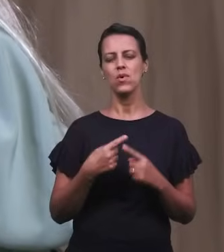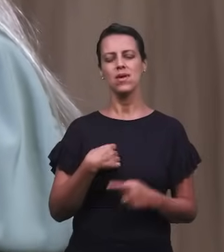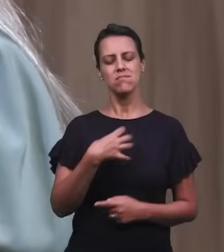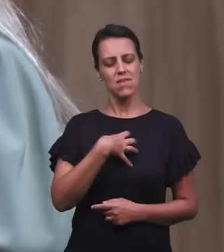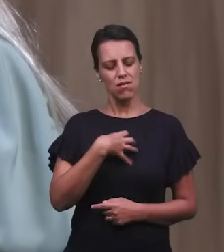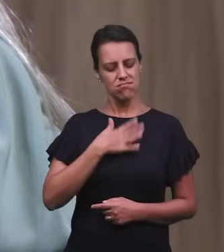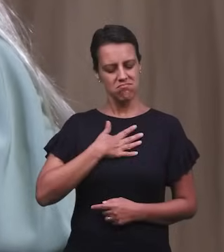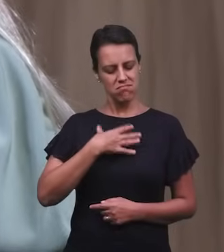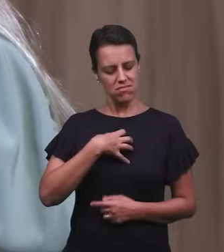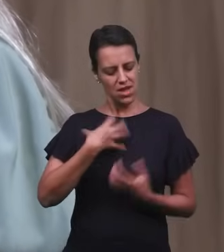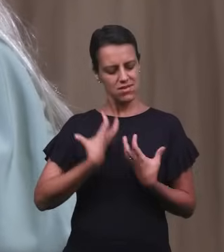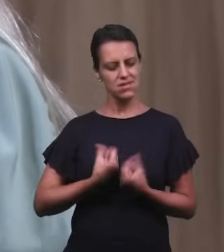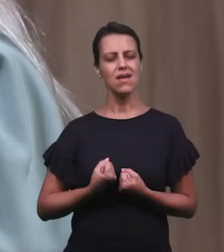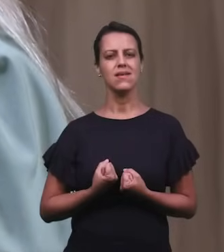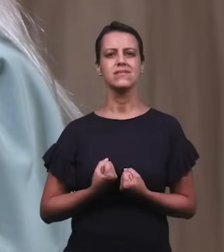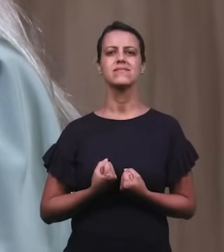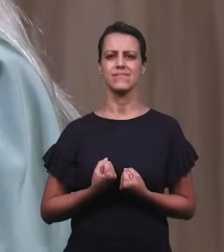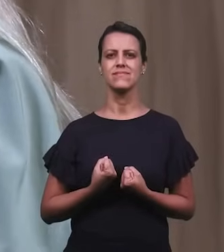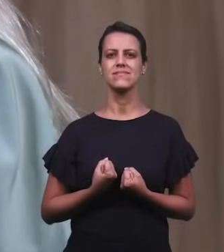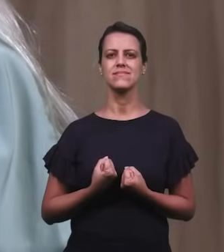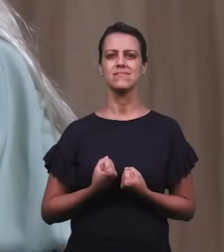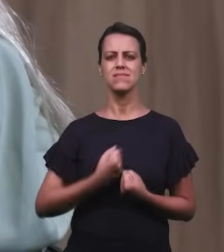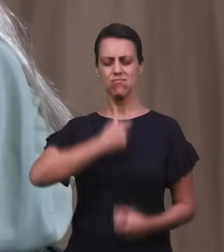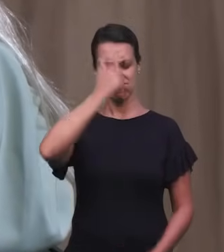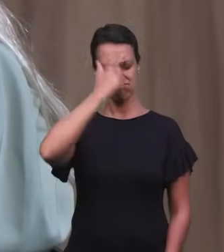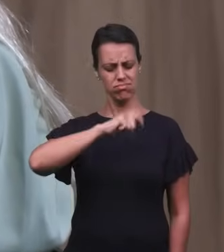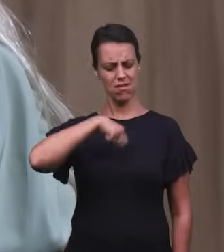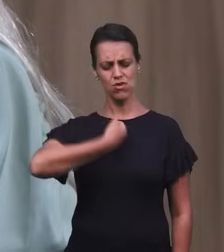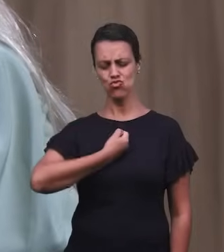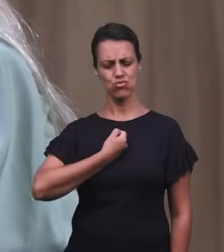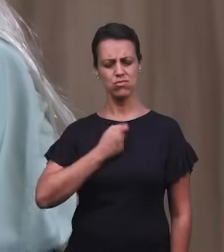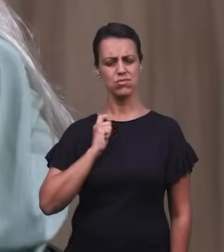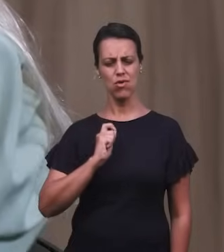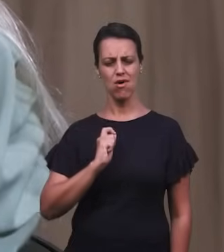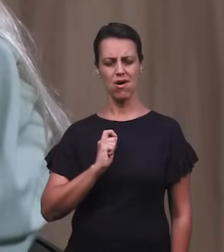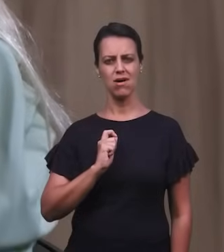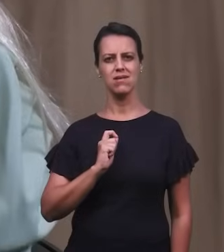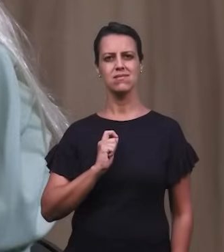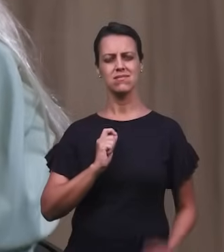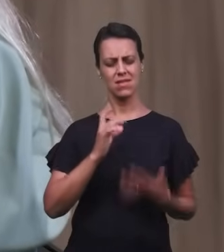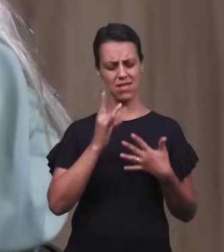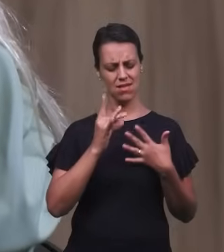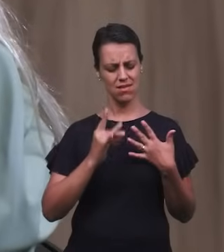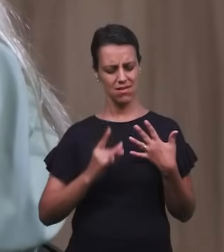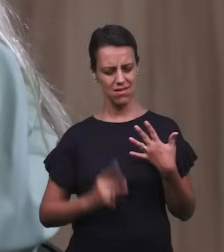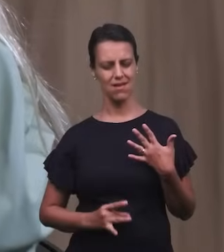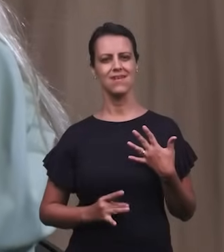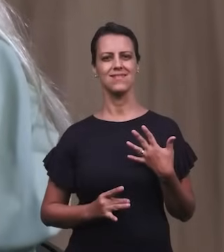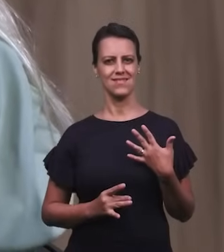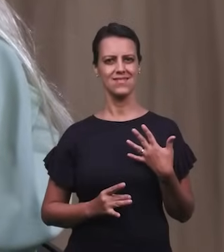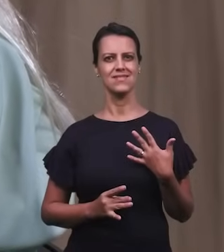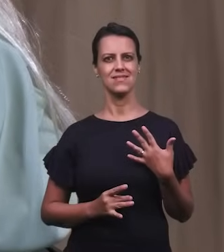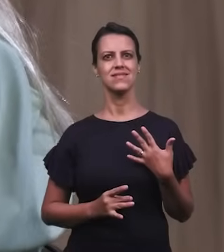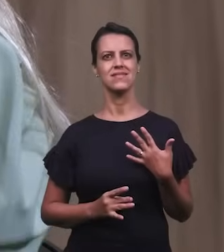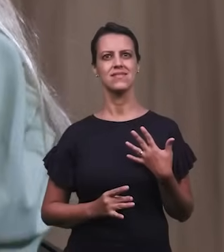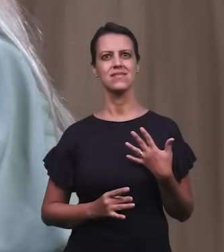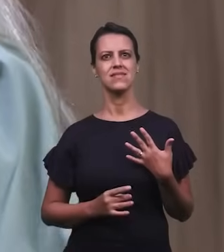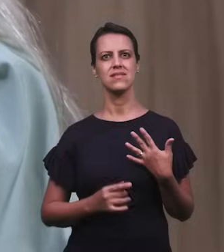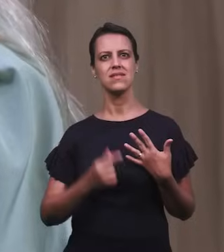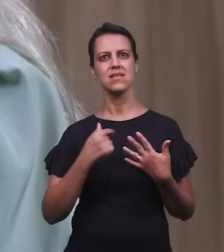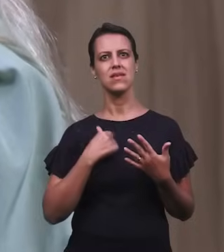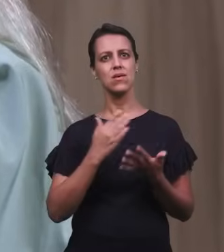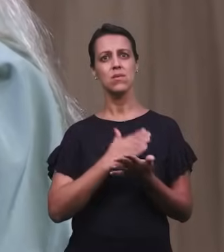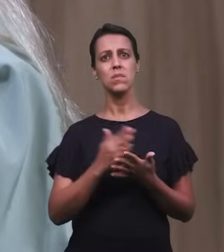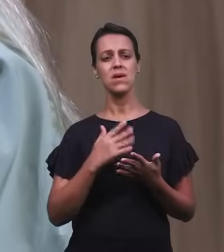vamos aprendendo a reconhecer quem nós somos. Isso também nos faz respeitar mais os outros, né? Entendendo que os outros